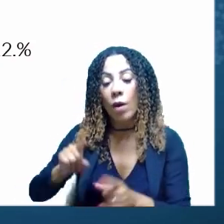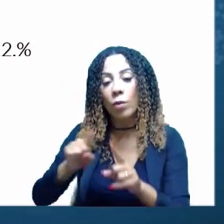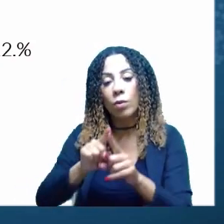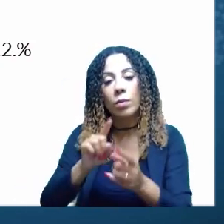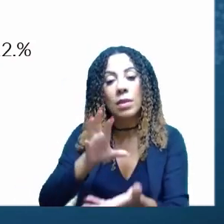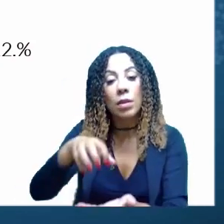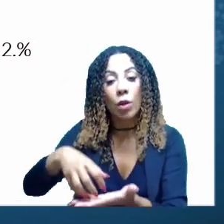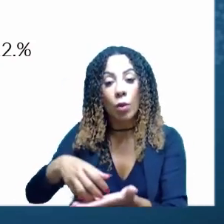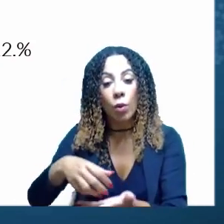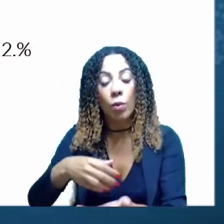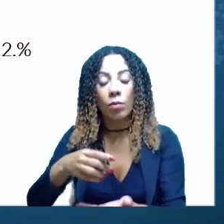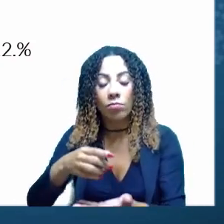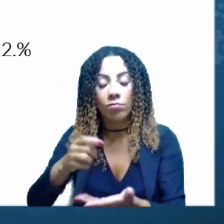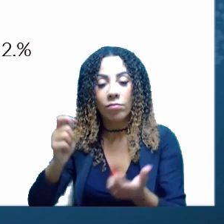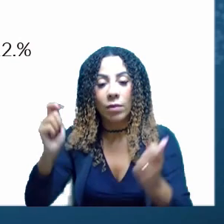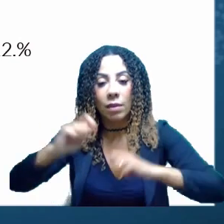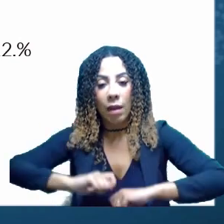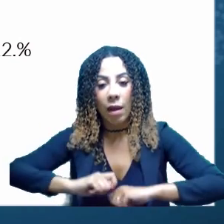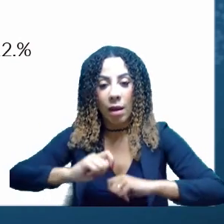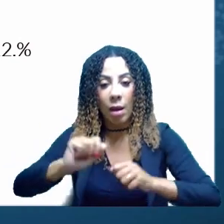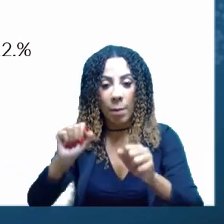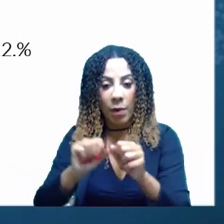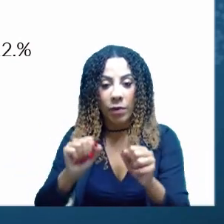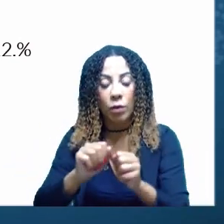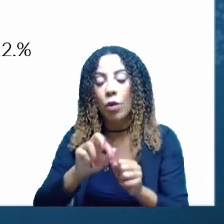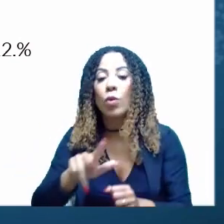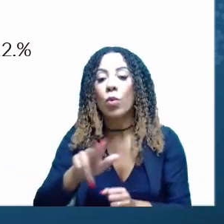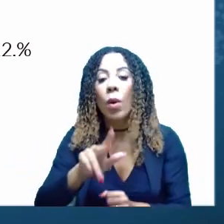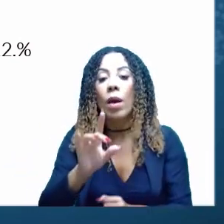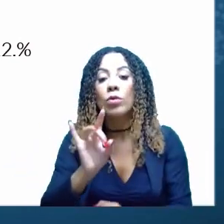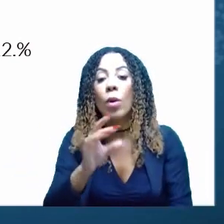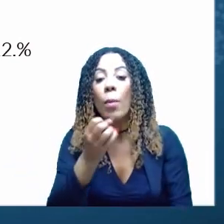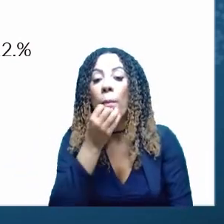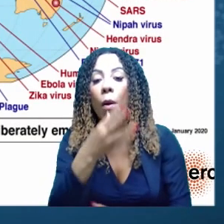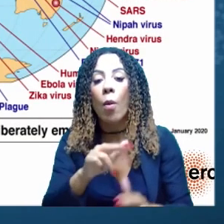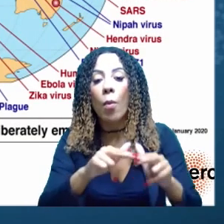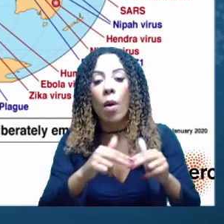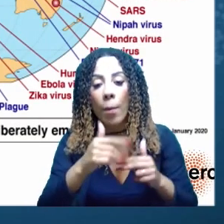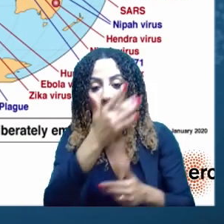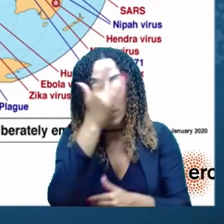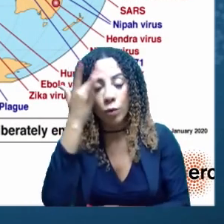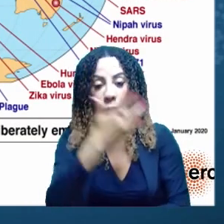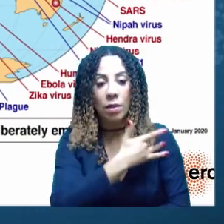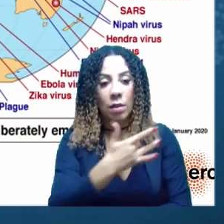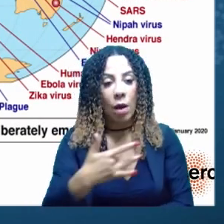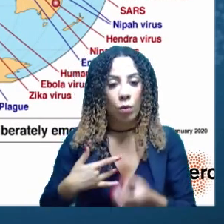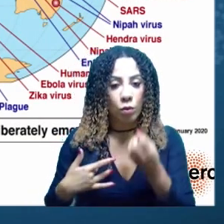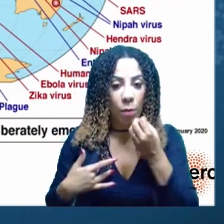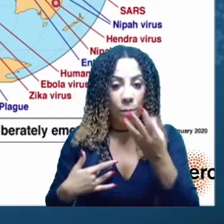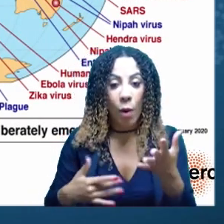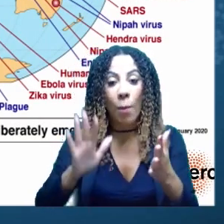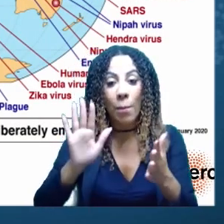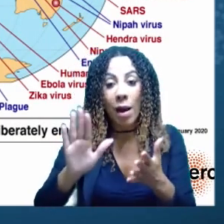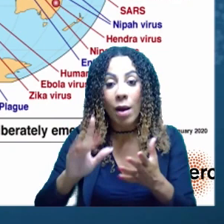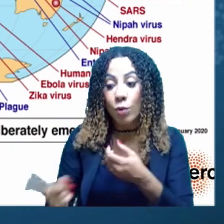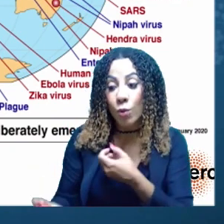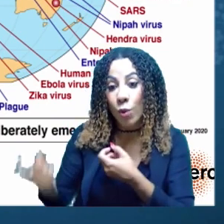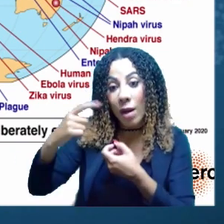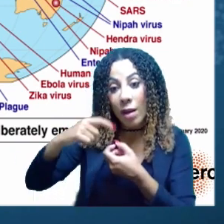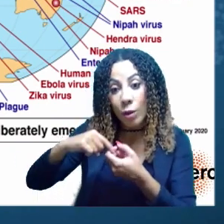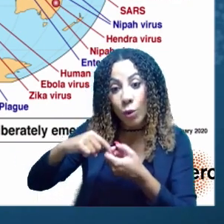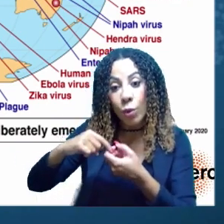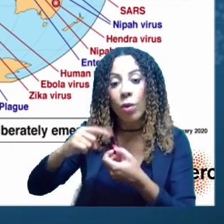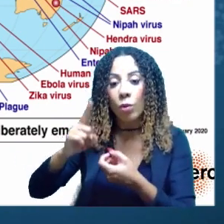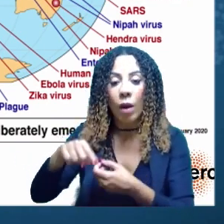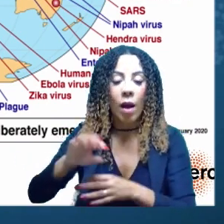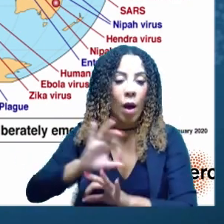fazer. Não é apenas bom porque as pessoas têm boa saúde, mas que o retorno do investimento é enorme, é imenso.